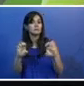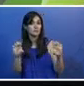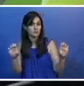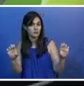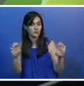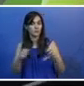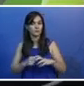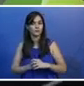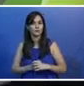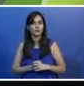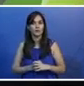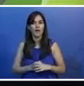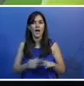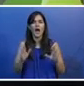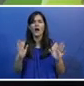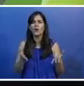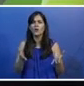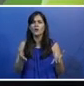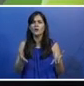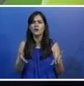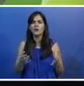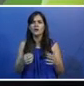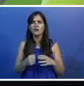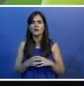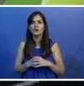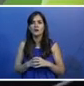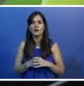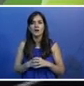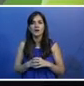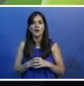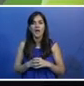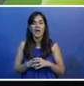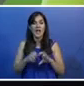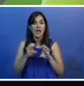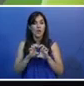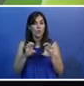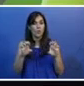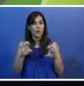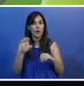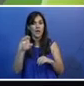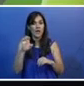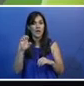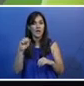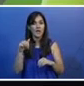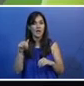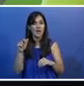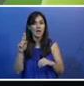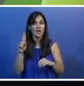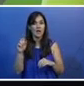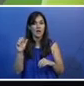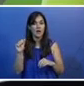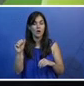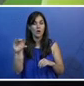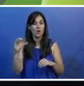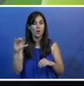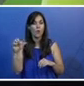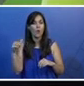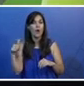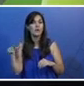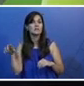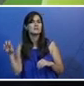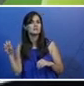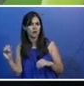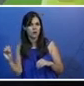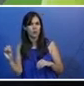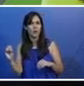Agora, equação algébrica é quando duas expressões algébricas são